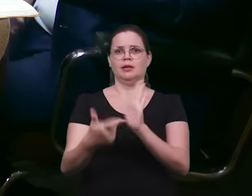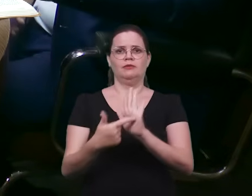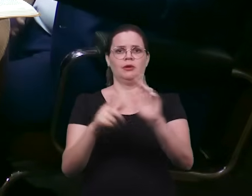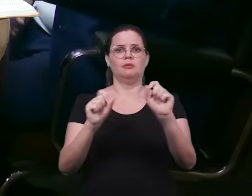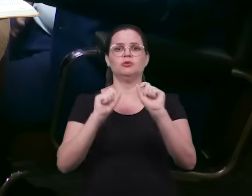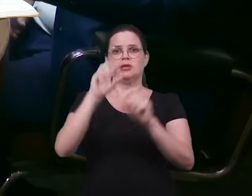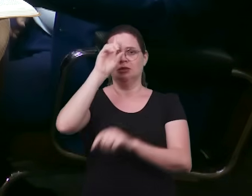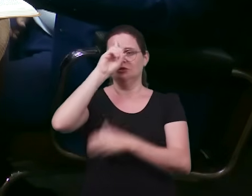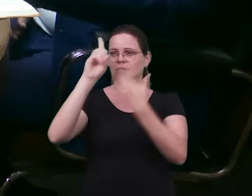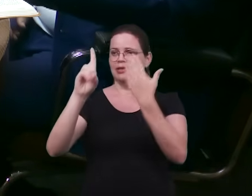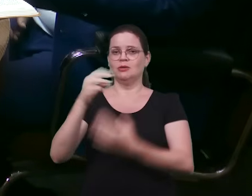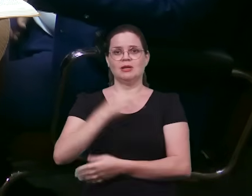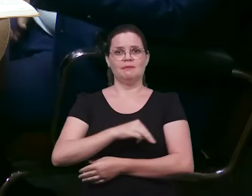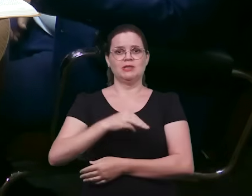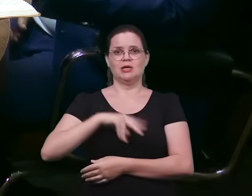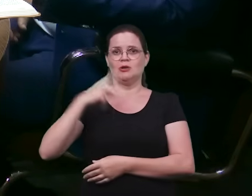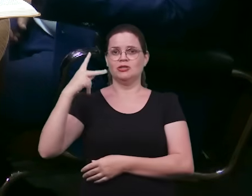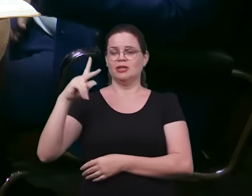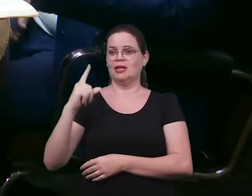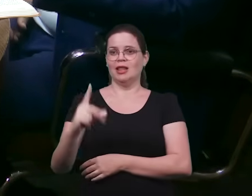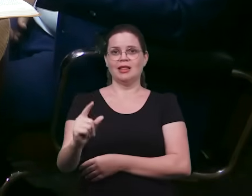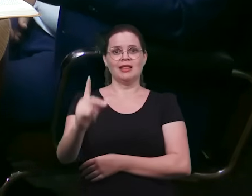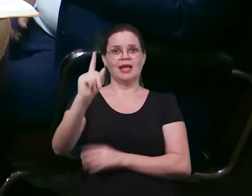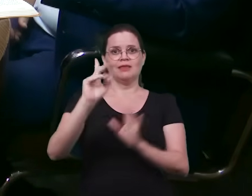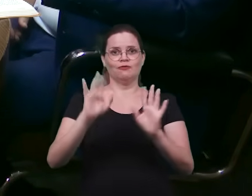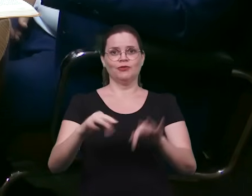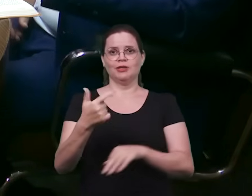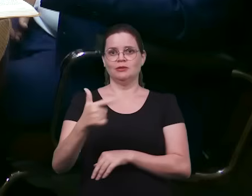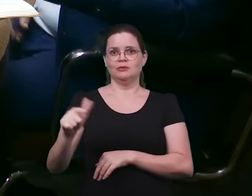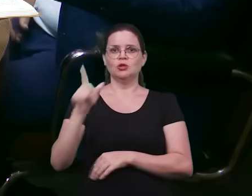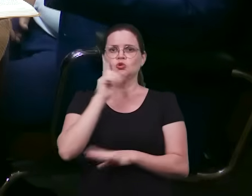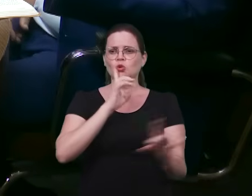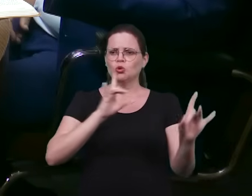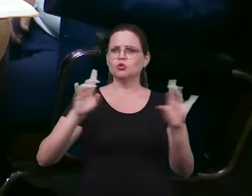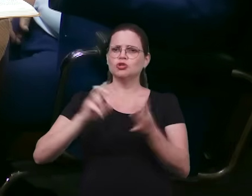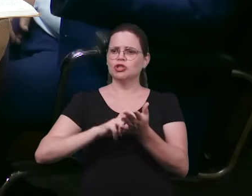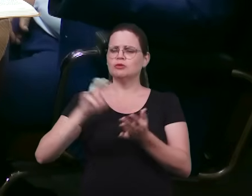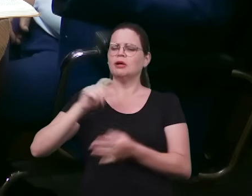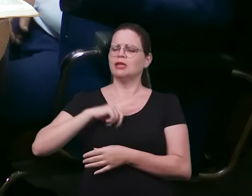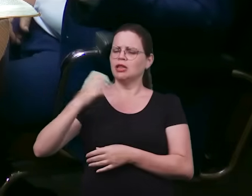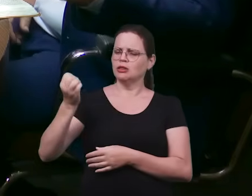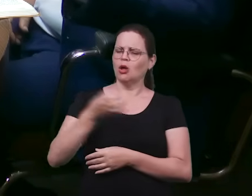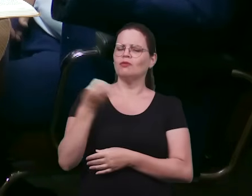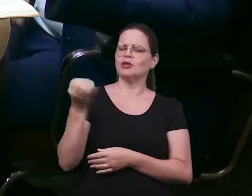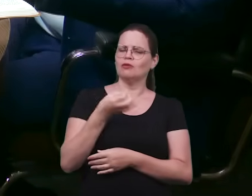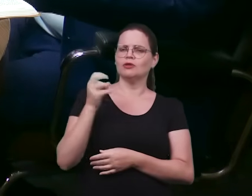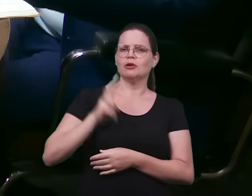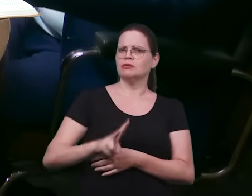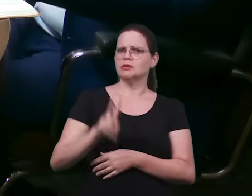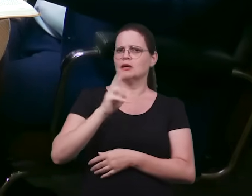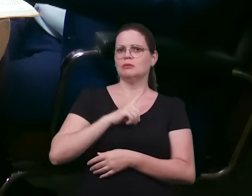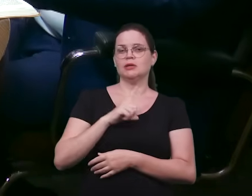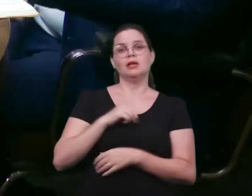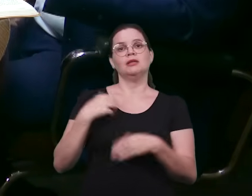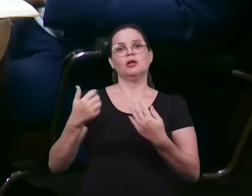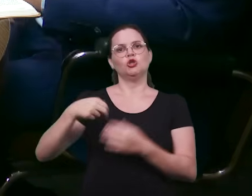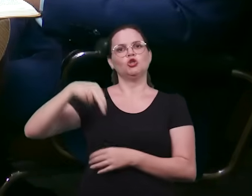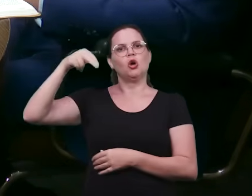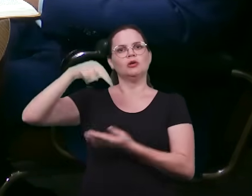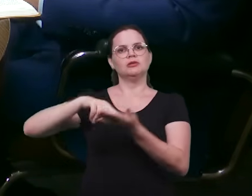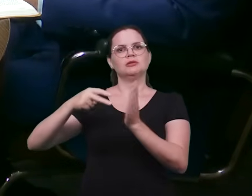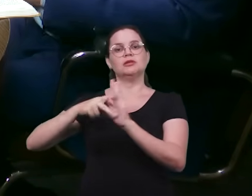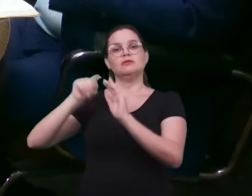as misericórdias do Senhor não têm fim, diz assim, novas são cada manhã. Então virar para o